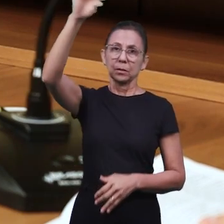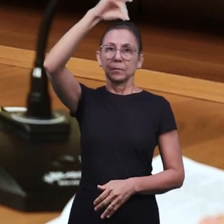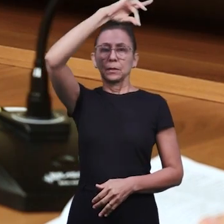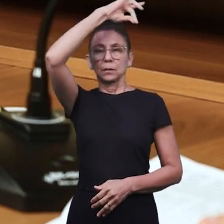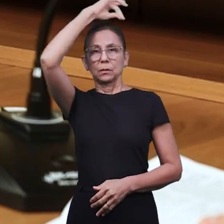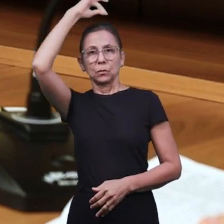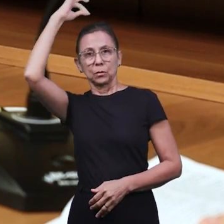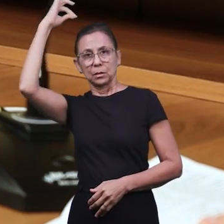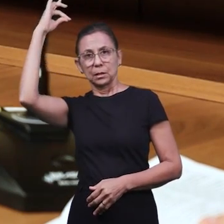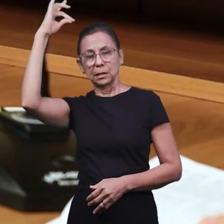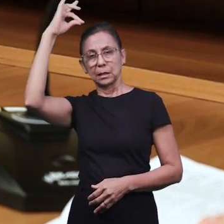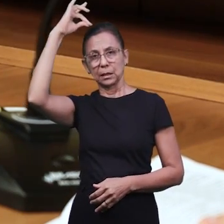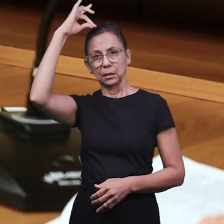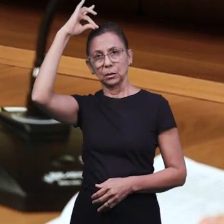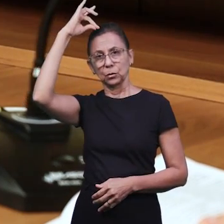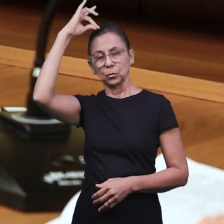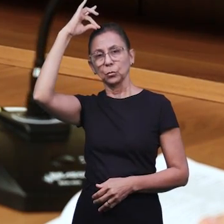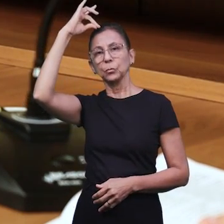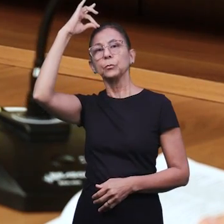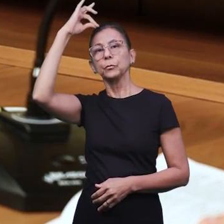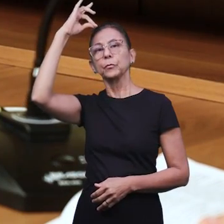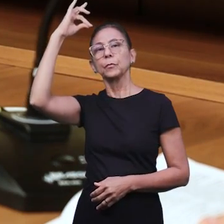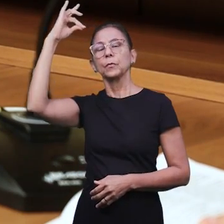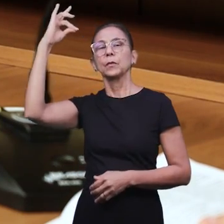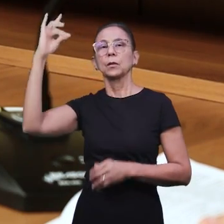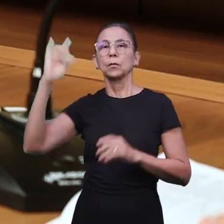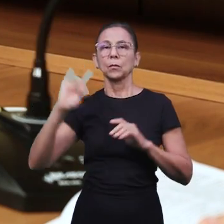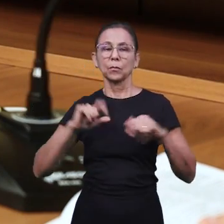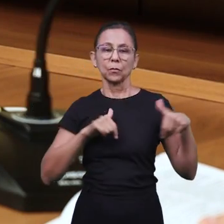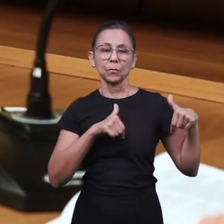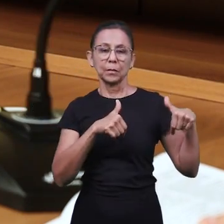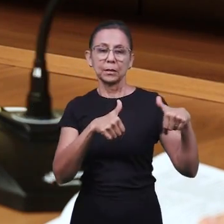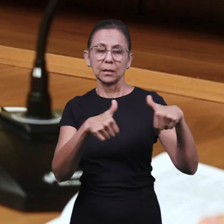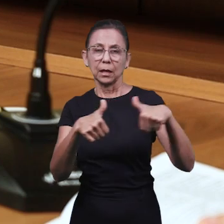e movido pela fé,